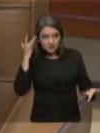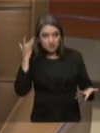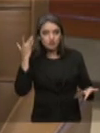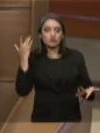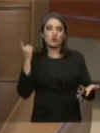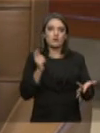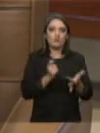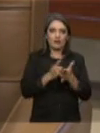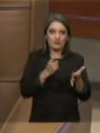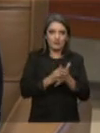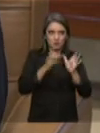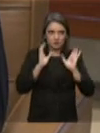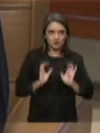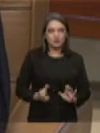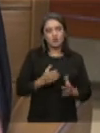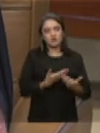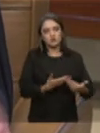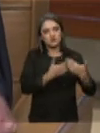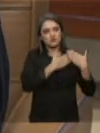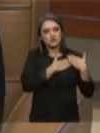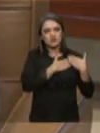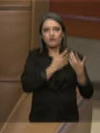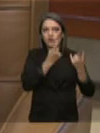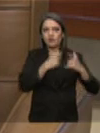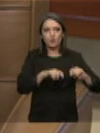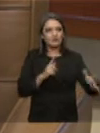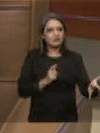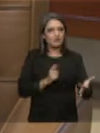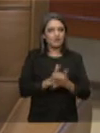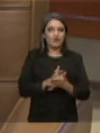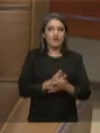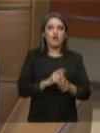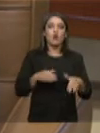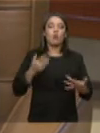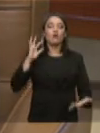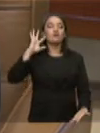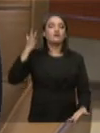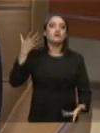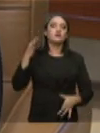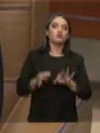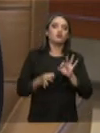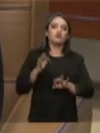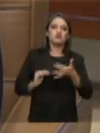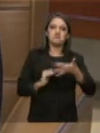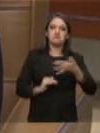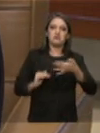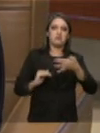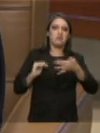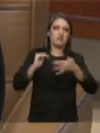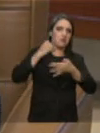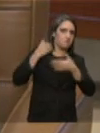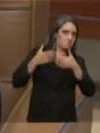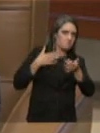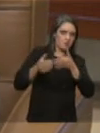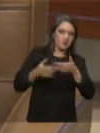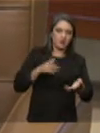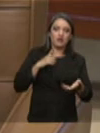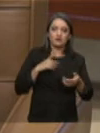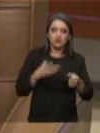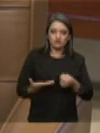do pagamento de tributo ou contribuição por decisão judicial proferida em qualquer grau de jurisdição, com fundamento